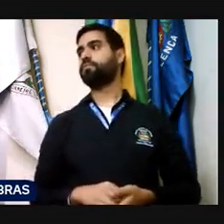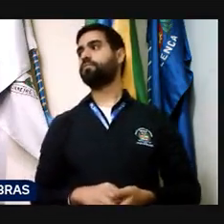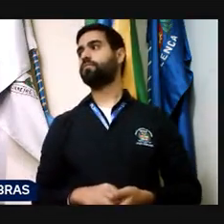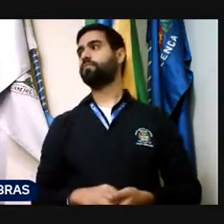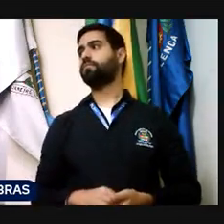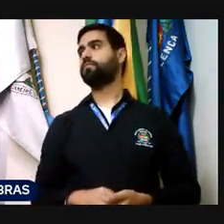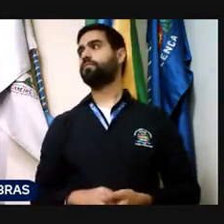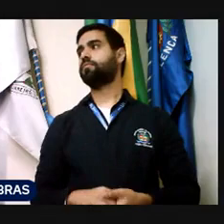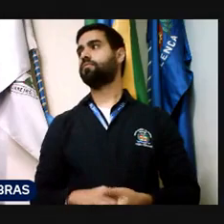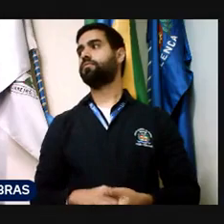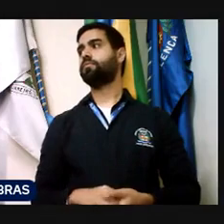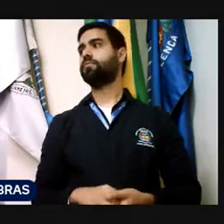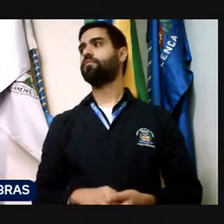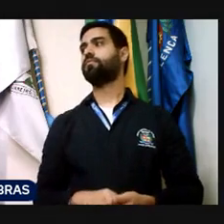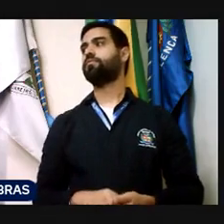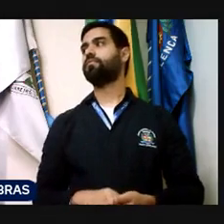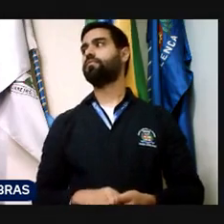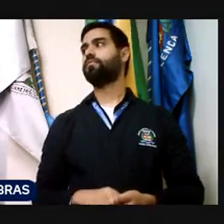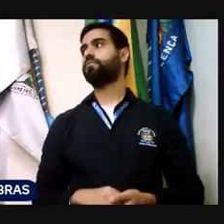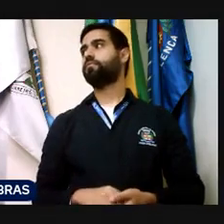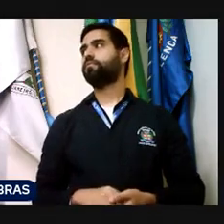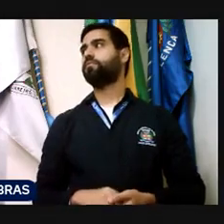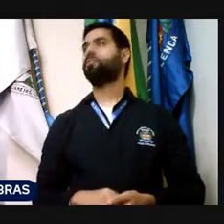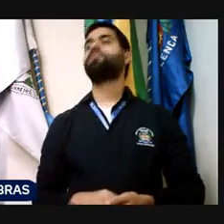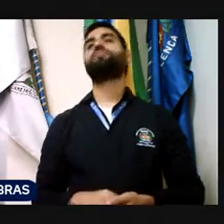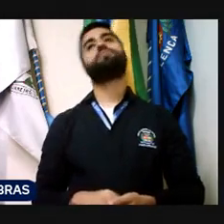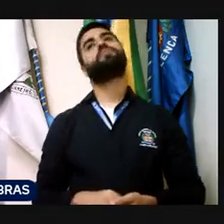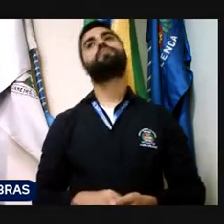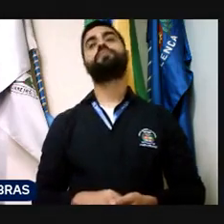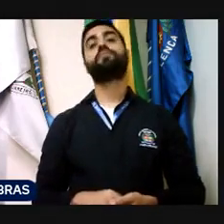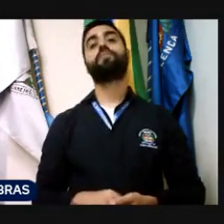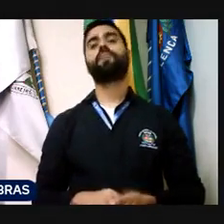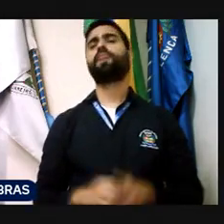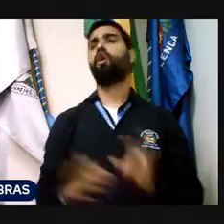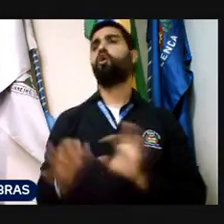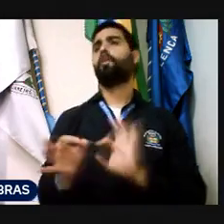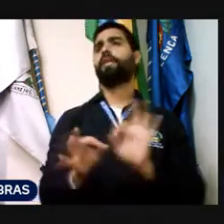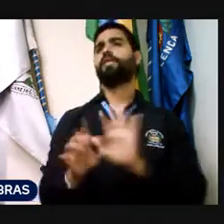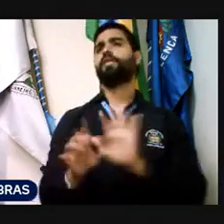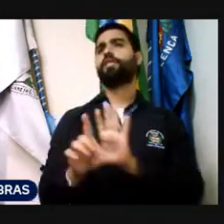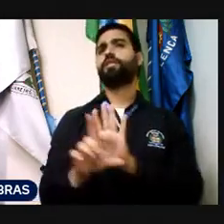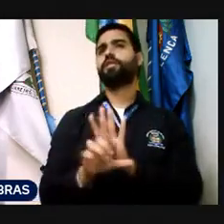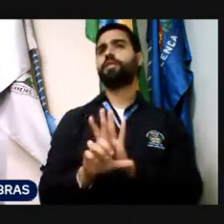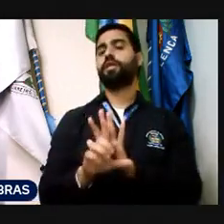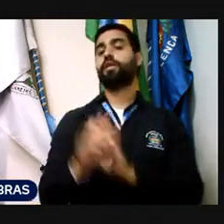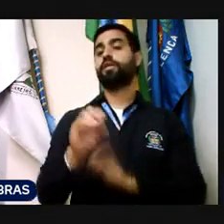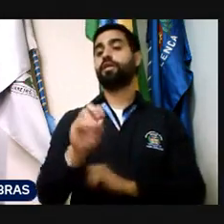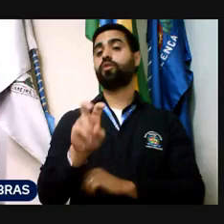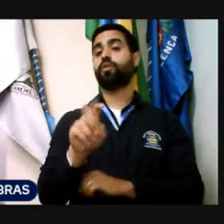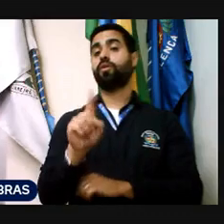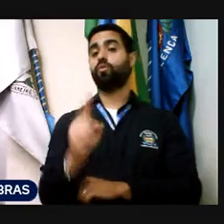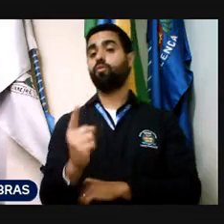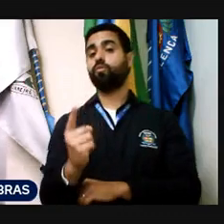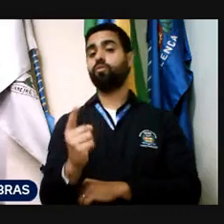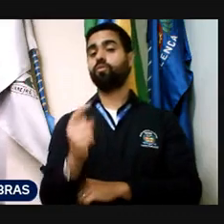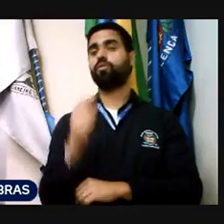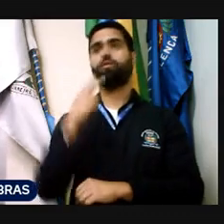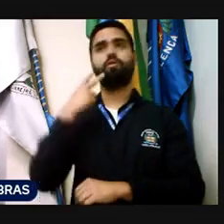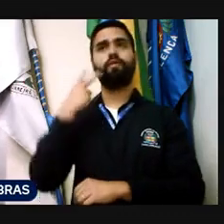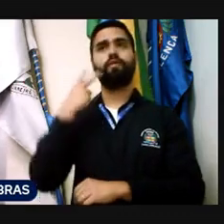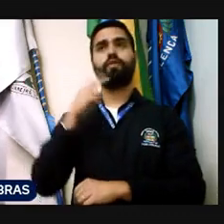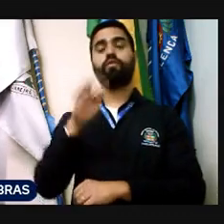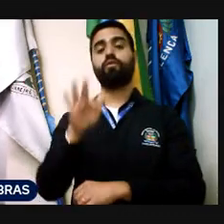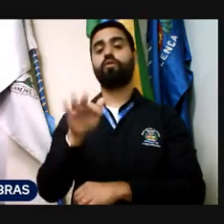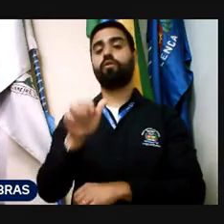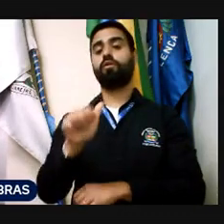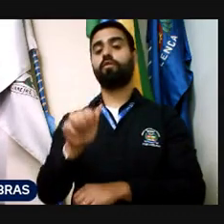Projeto de Lei Ordinária 051, autoria vereador